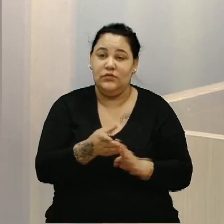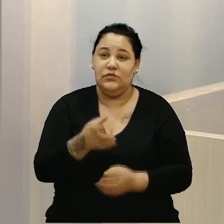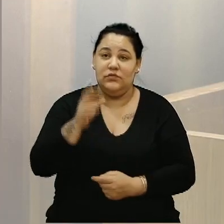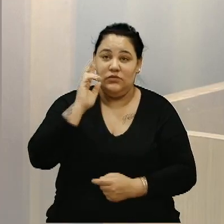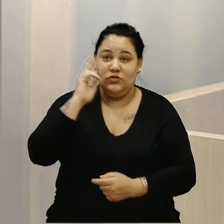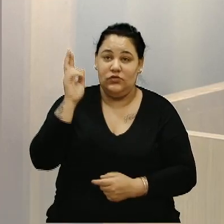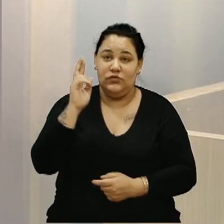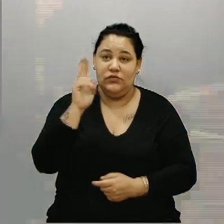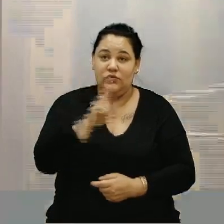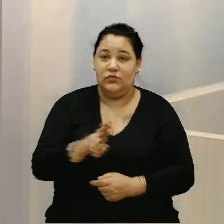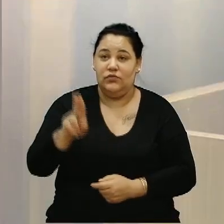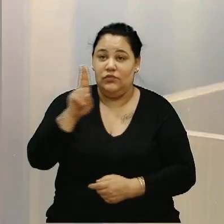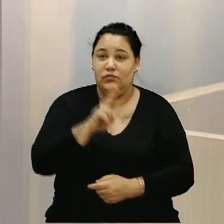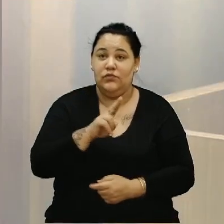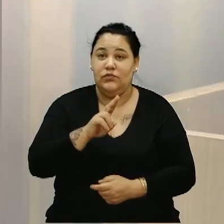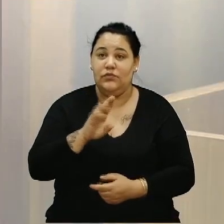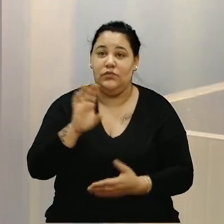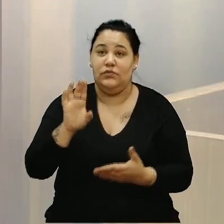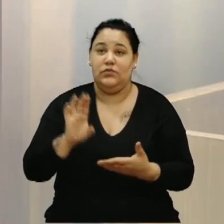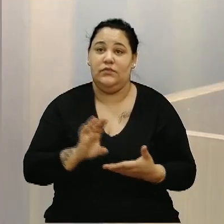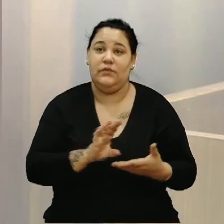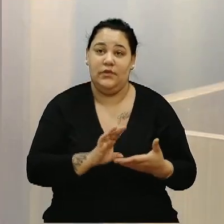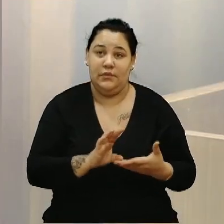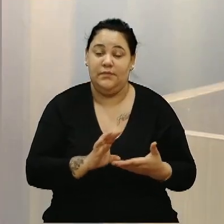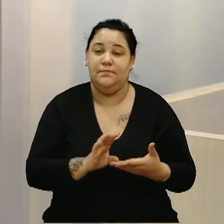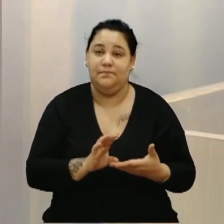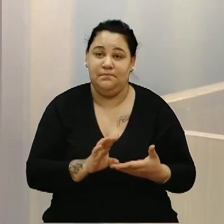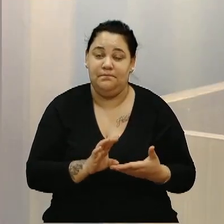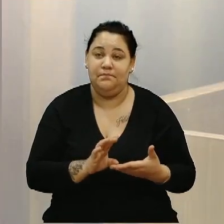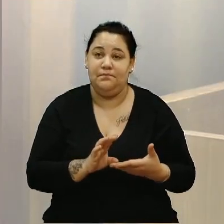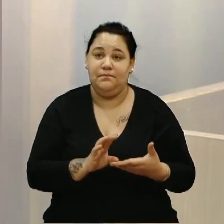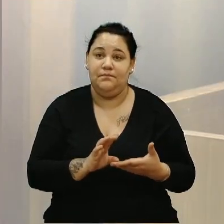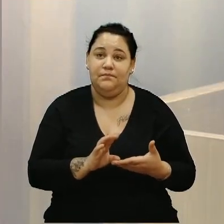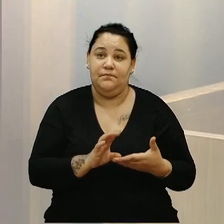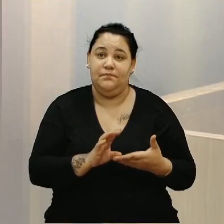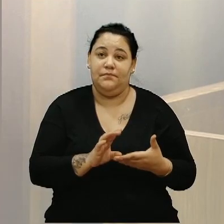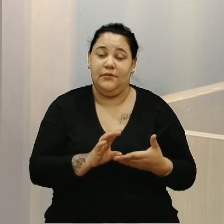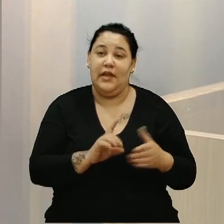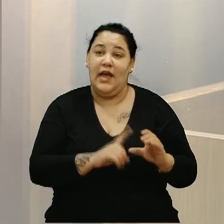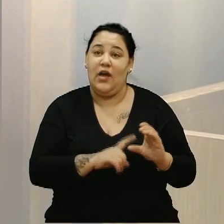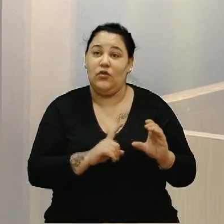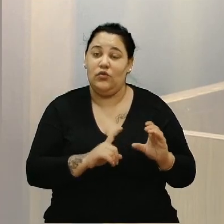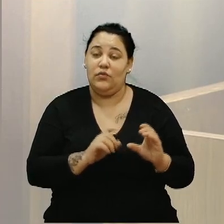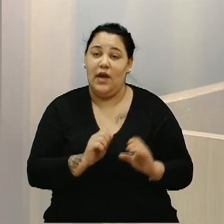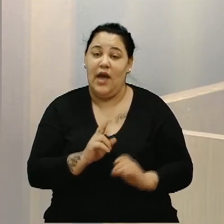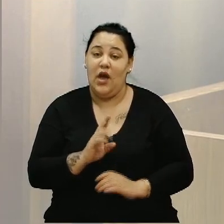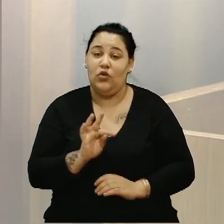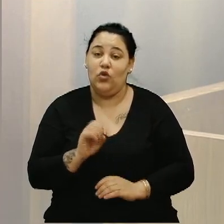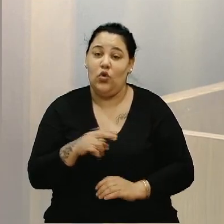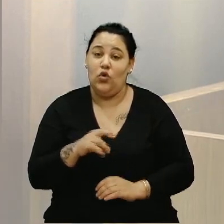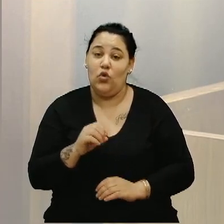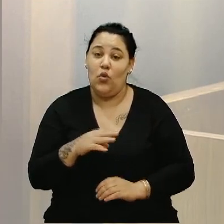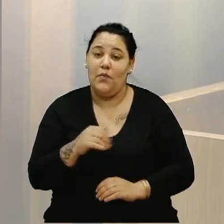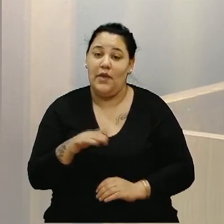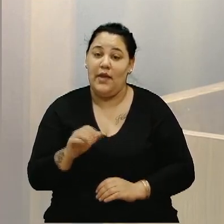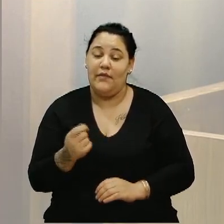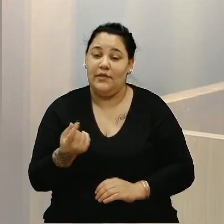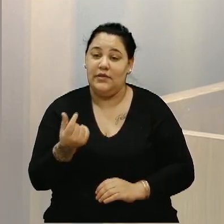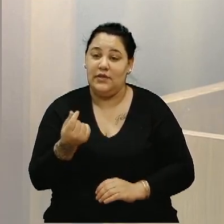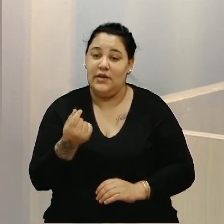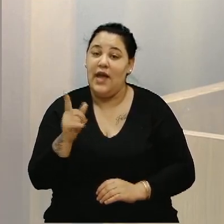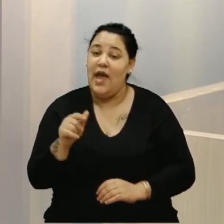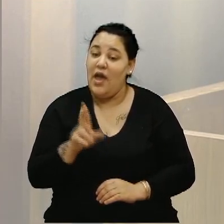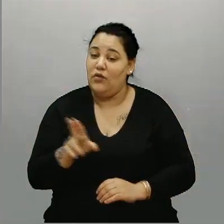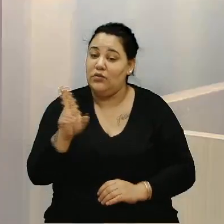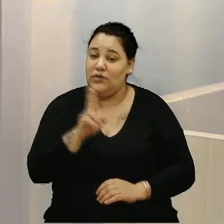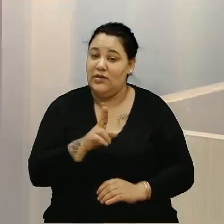utilize verba da autonomia financeira. Lembrando que a verba da autonomia financeira é utilizada para compra de produtos de